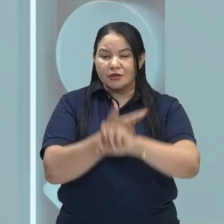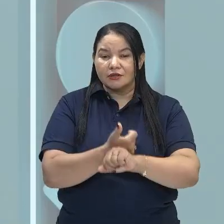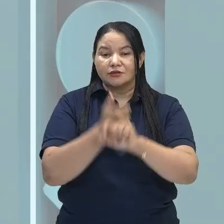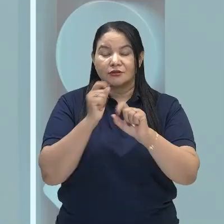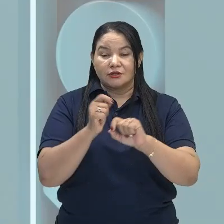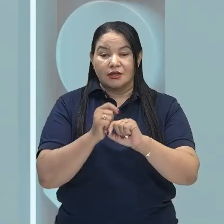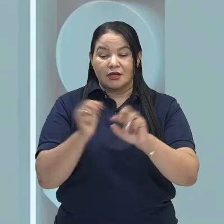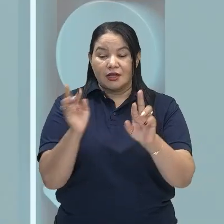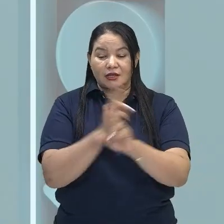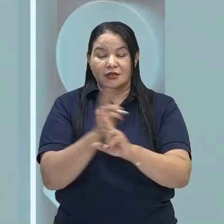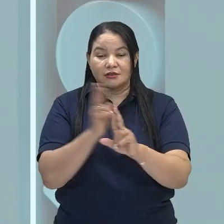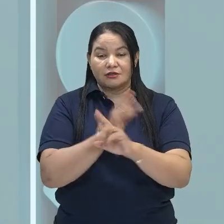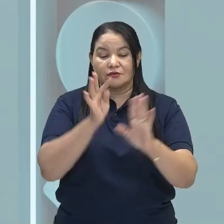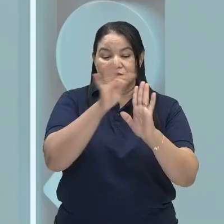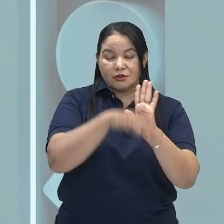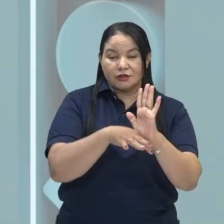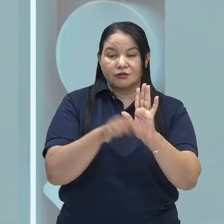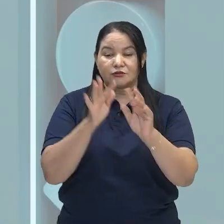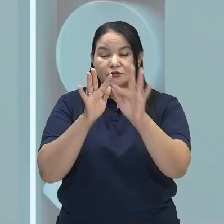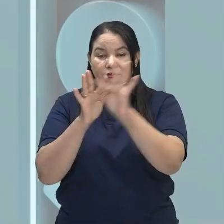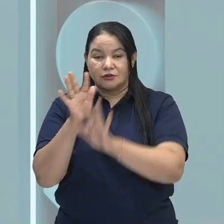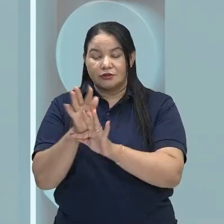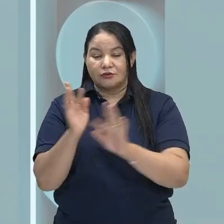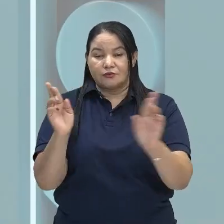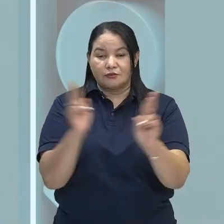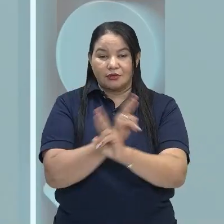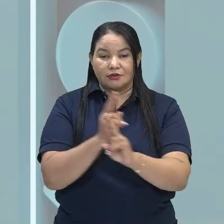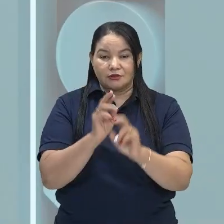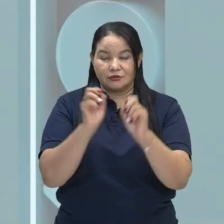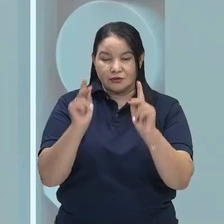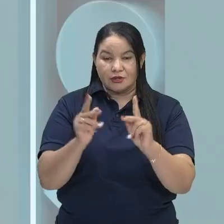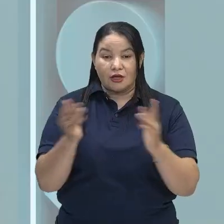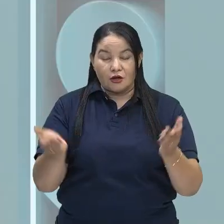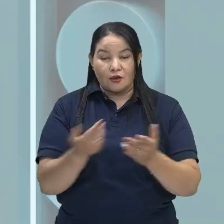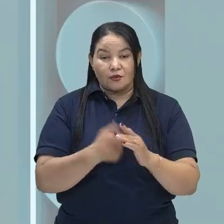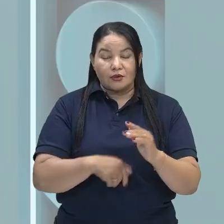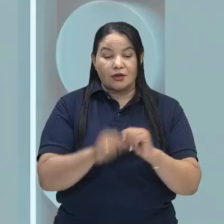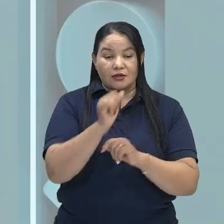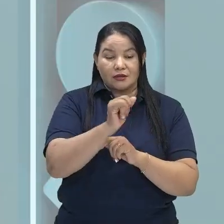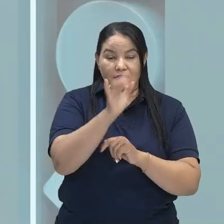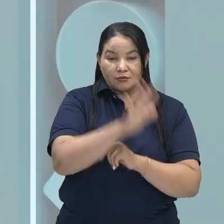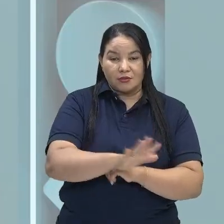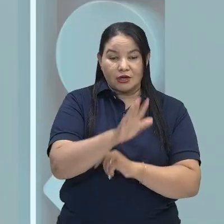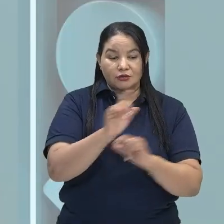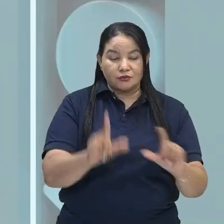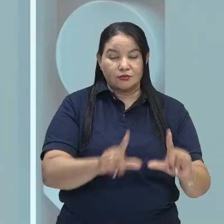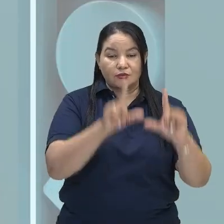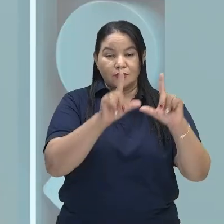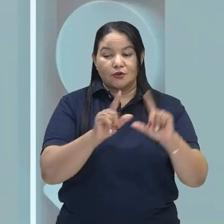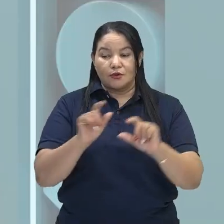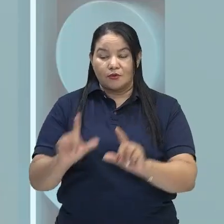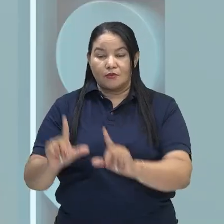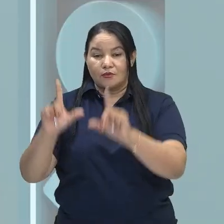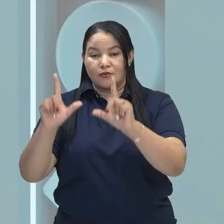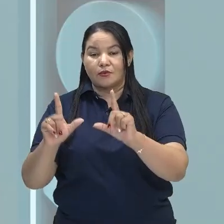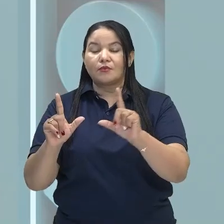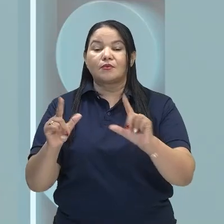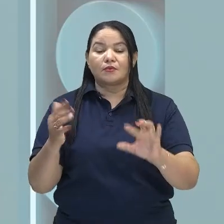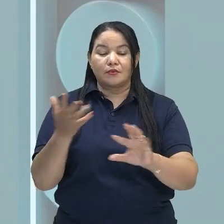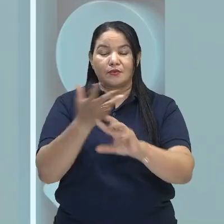um texto com o outro. Aqui nós utilizamos a imagem, né, que foi o quadro. Mas nós podemos encontrar isso